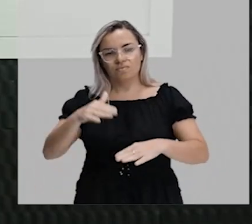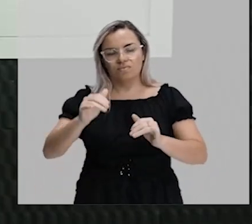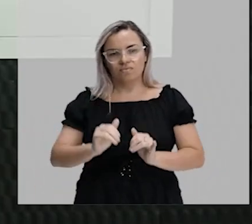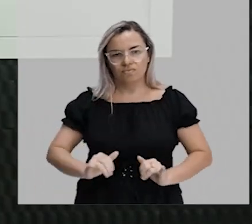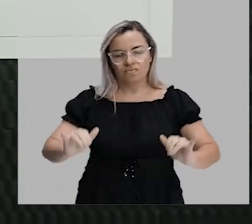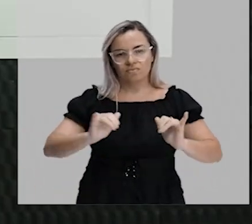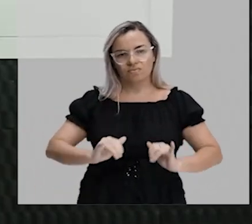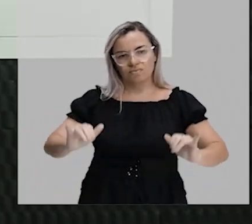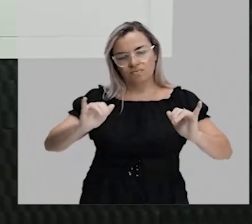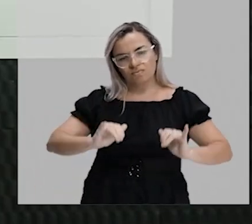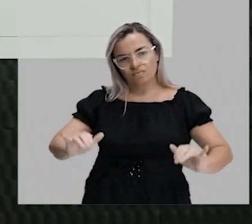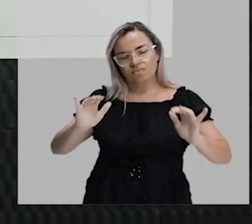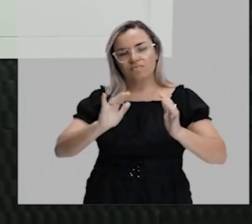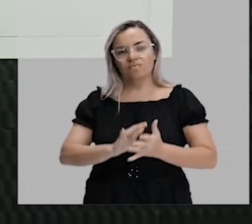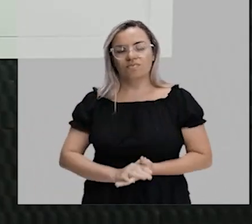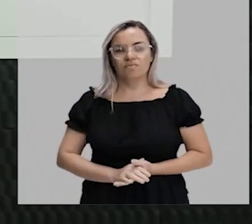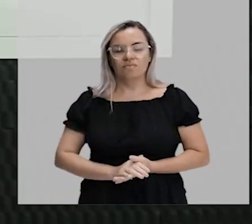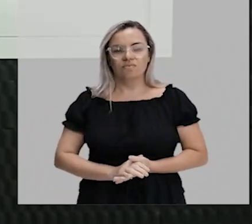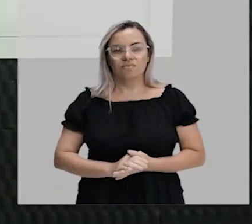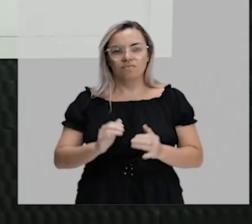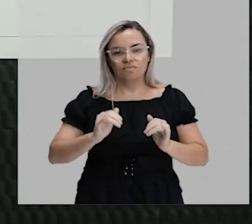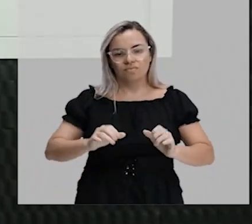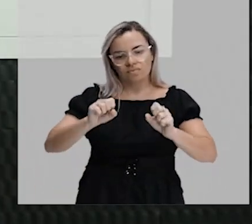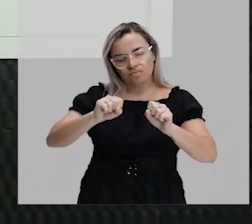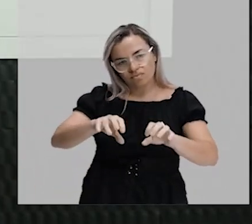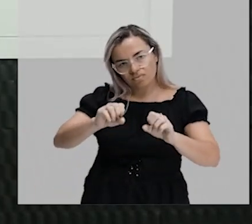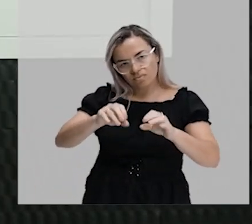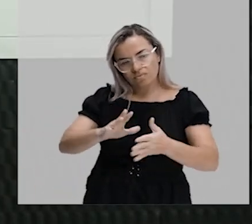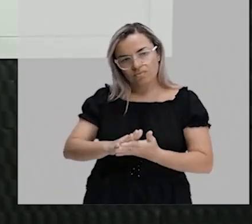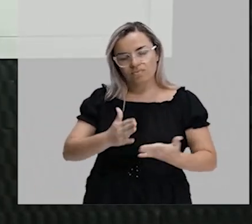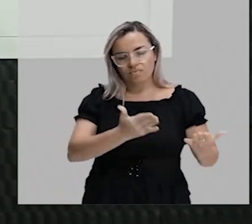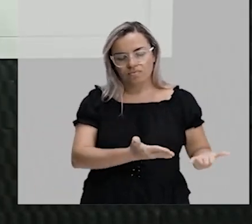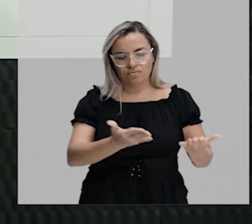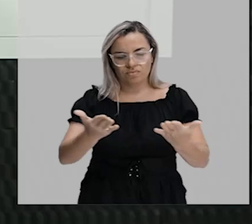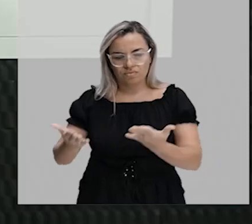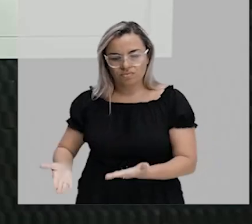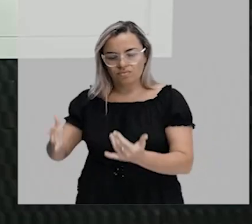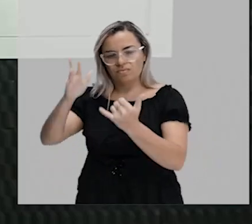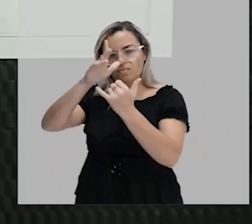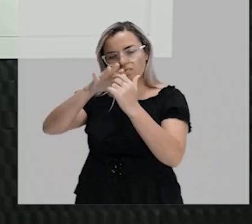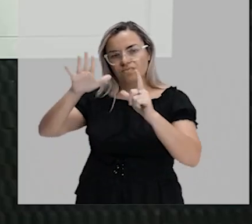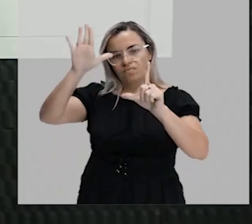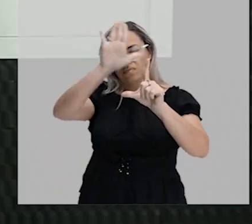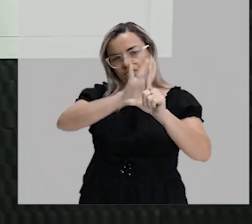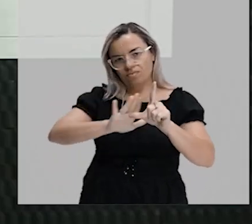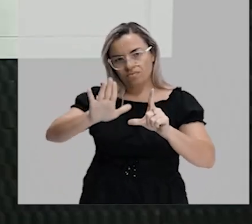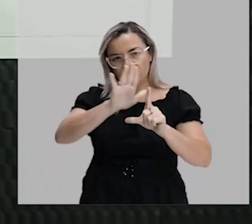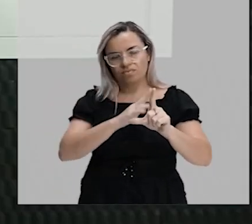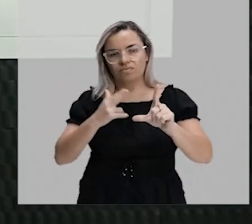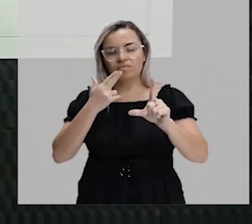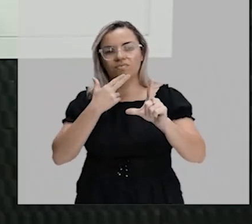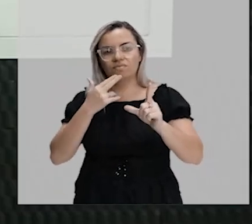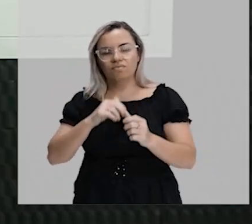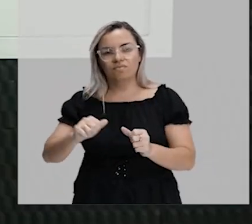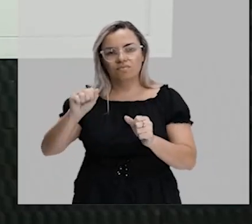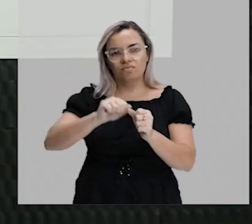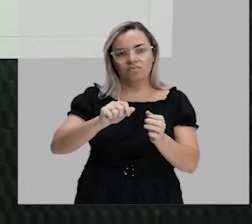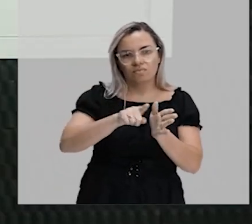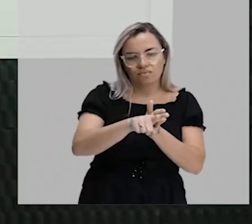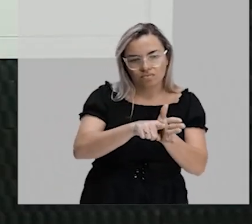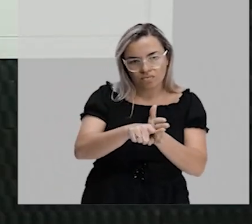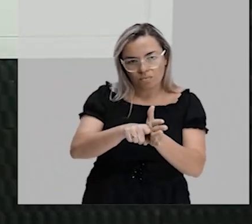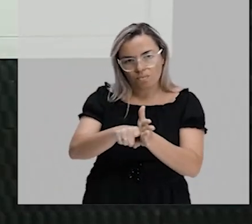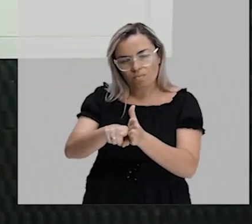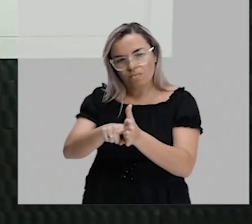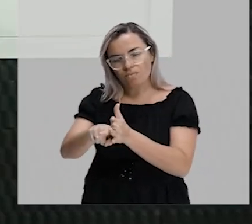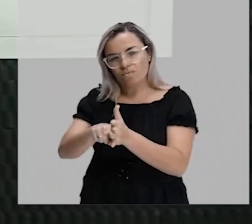que nós precisamos passar aos senhores, mas eu te convido aí na plataforma Gonçalves Dias, tá? Vai lá, faz uma